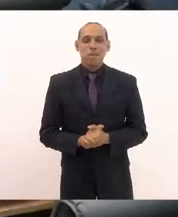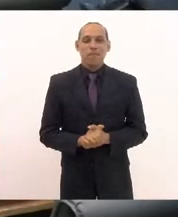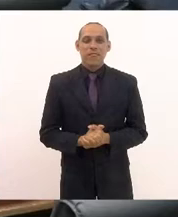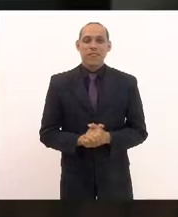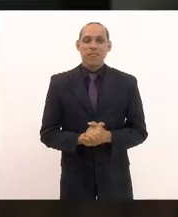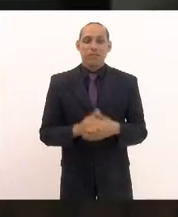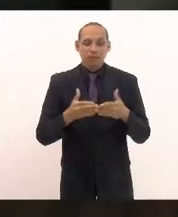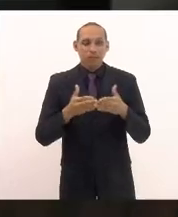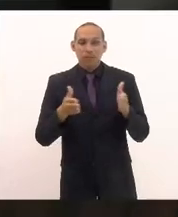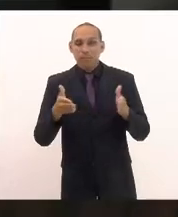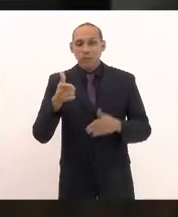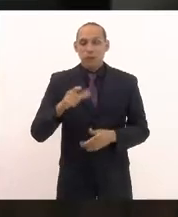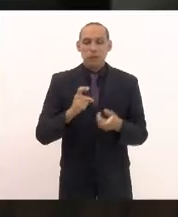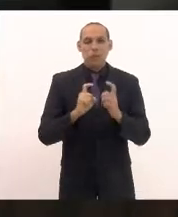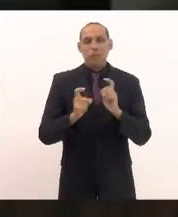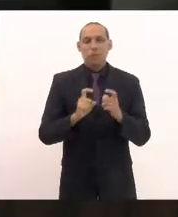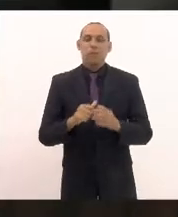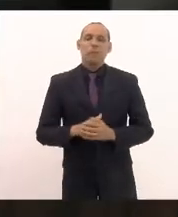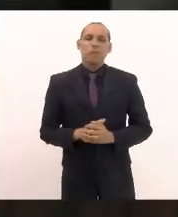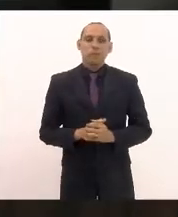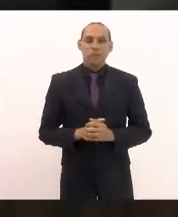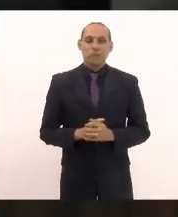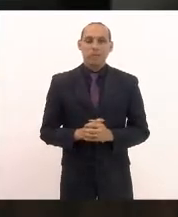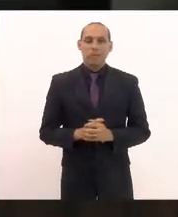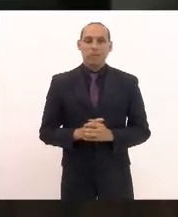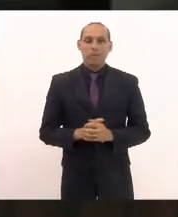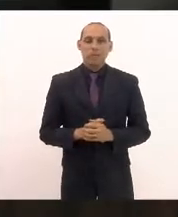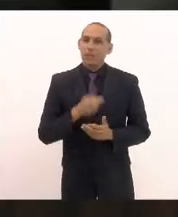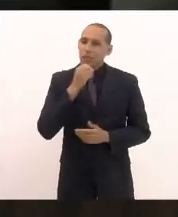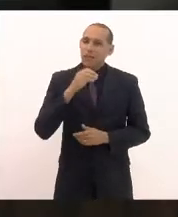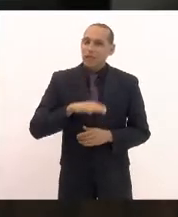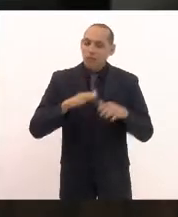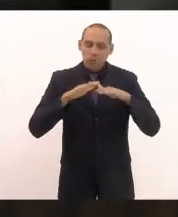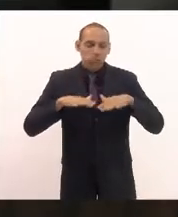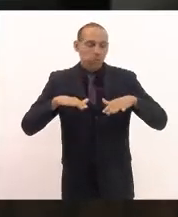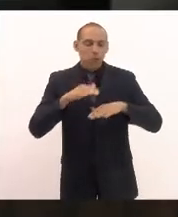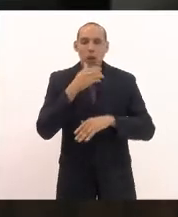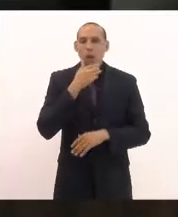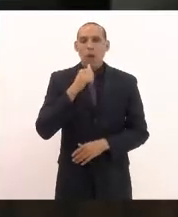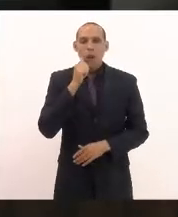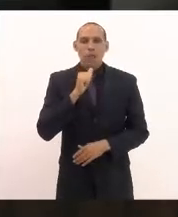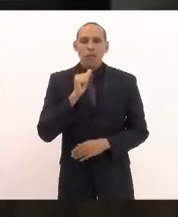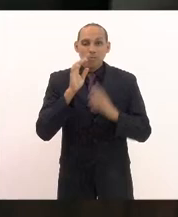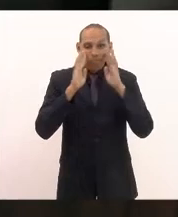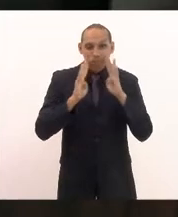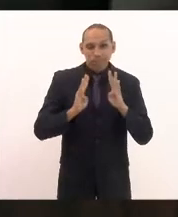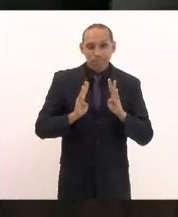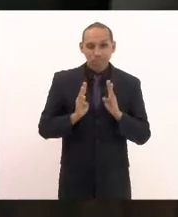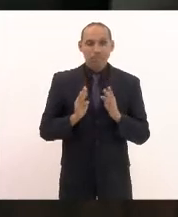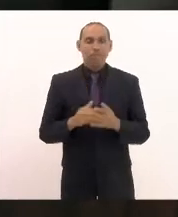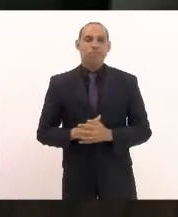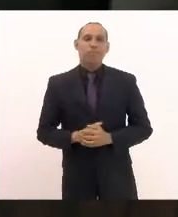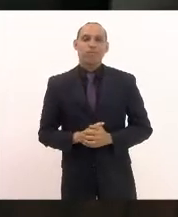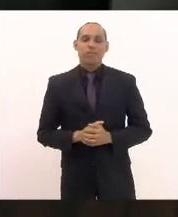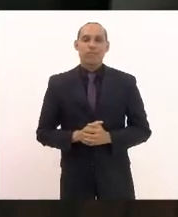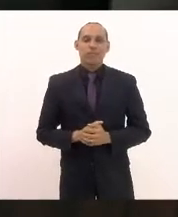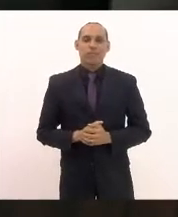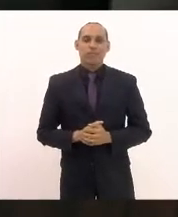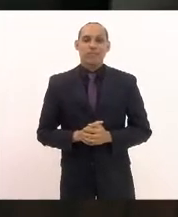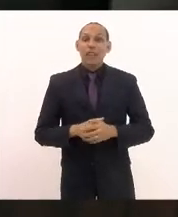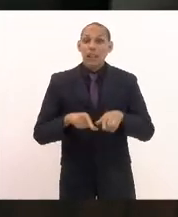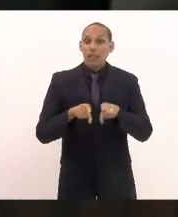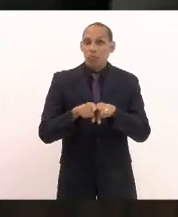está reaberta a sessão. Uma boa tarde a todos e todas que nos acompanham.